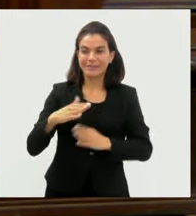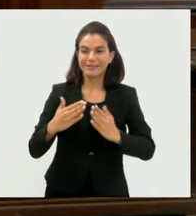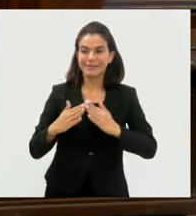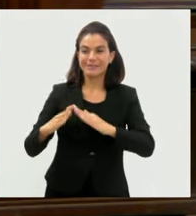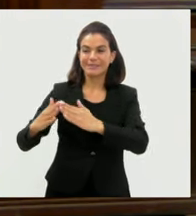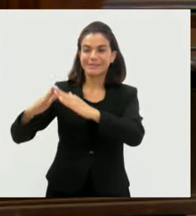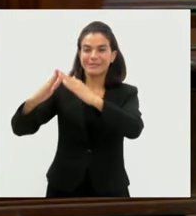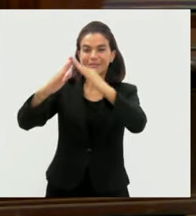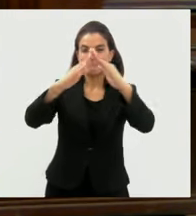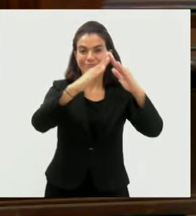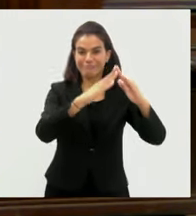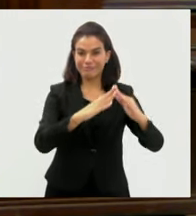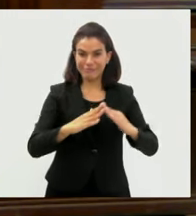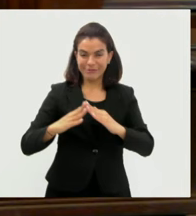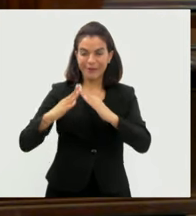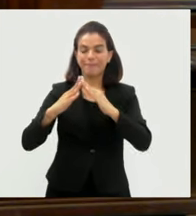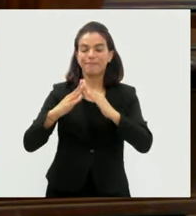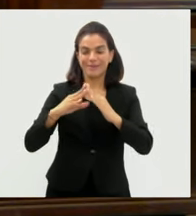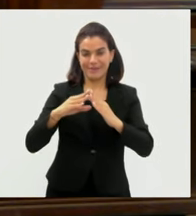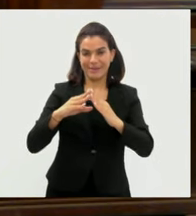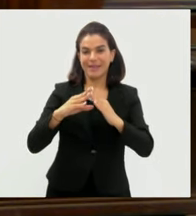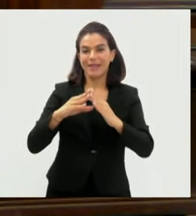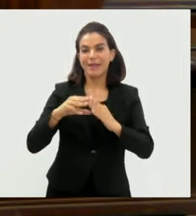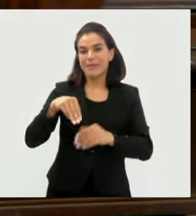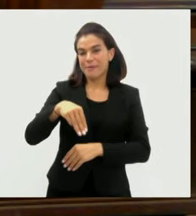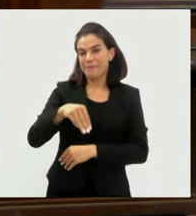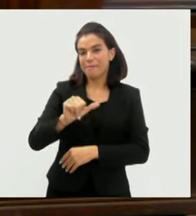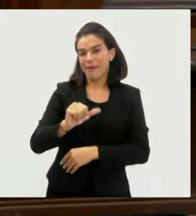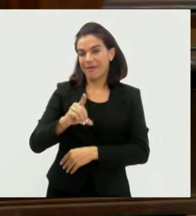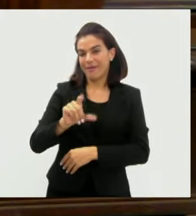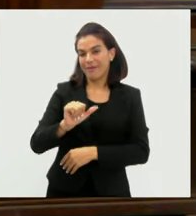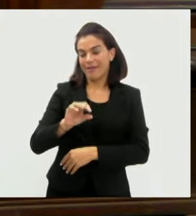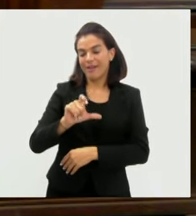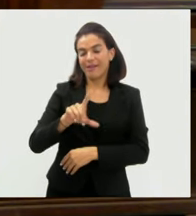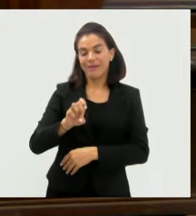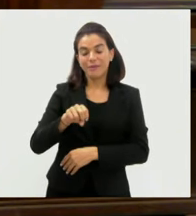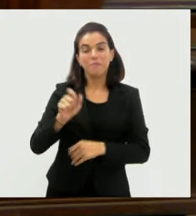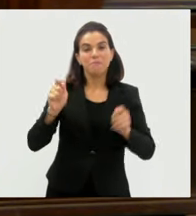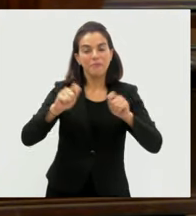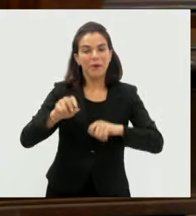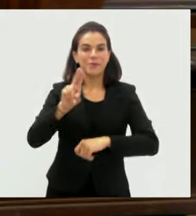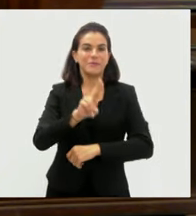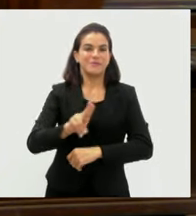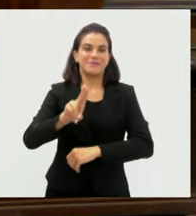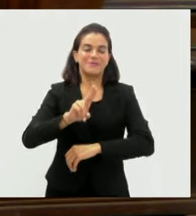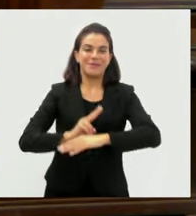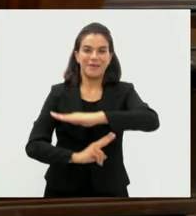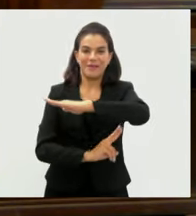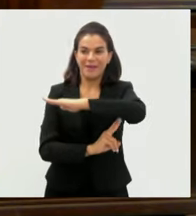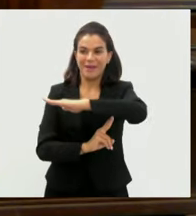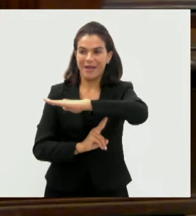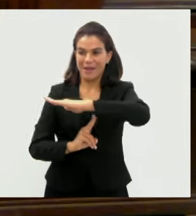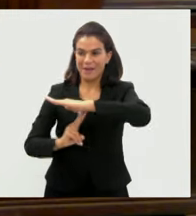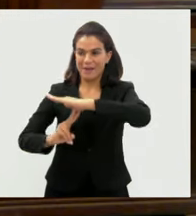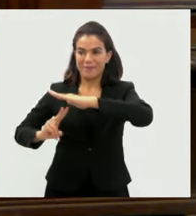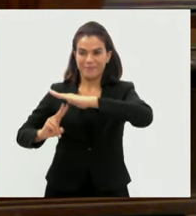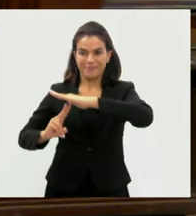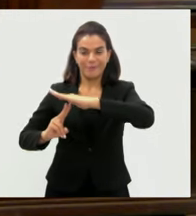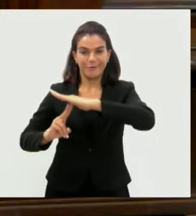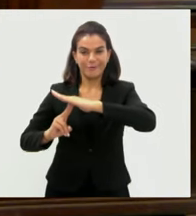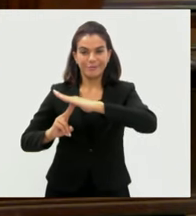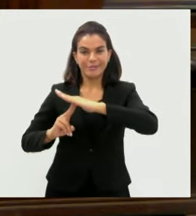de Trajano de Moraes e Madalena poderão também fazer uso dessa ponte tão importante que